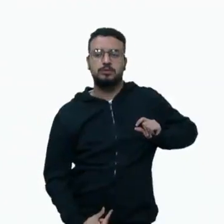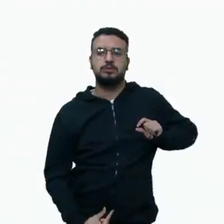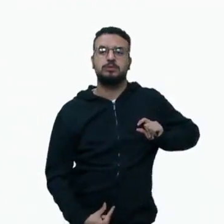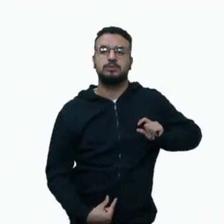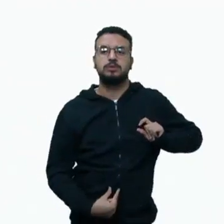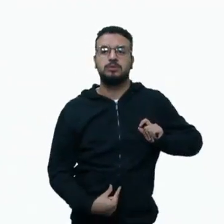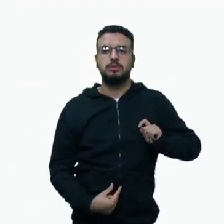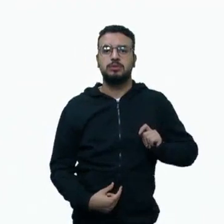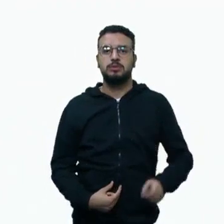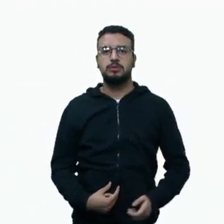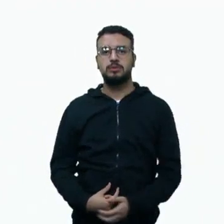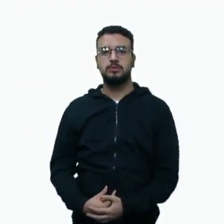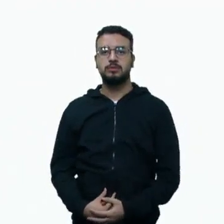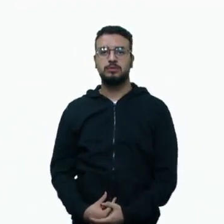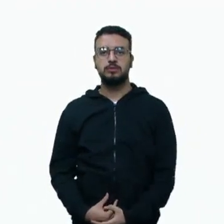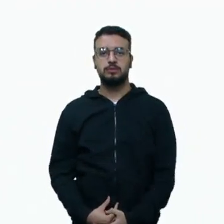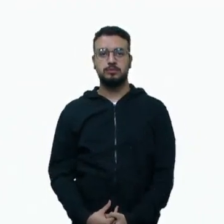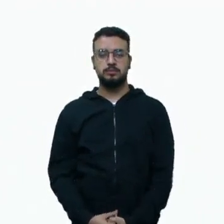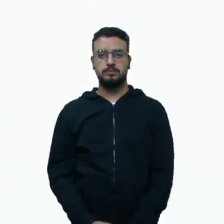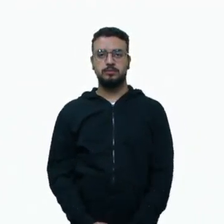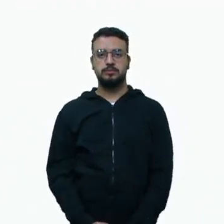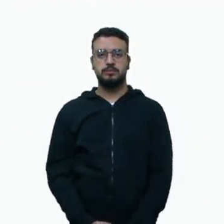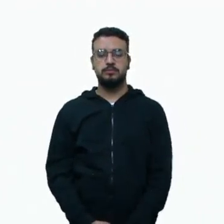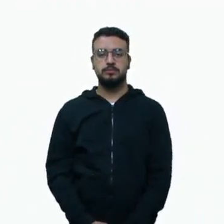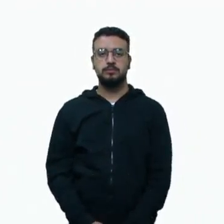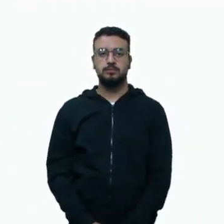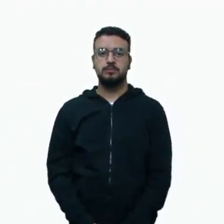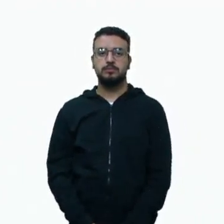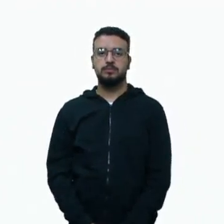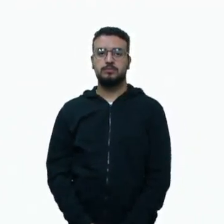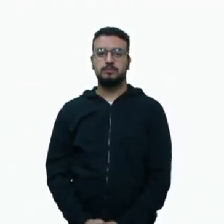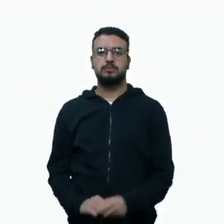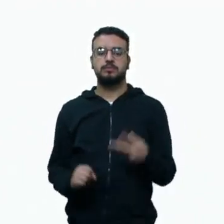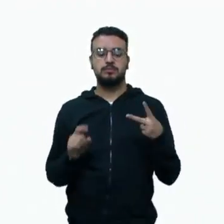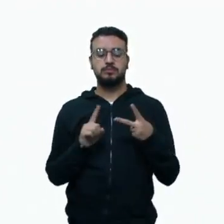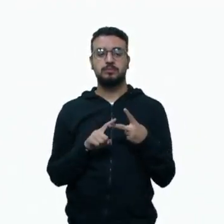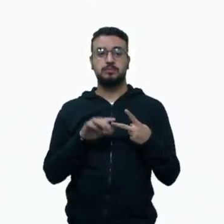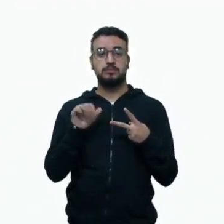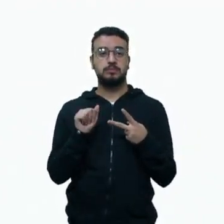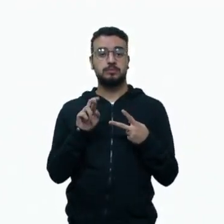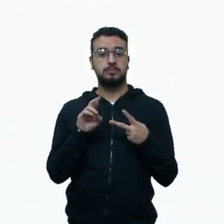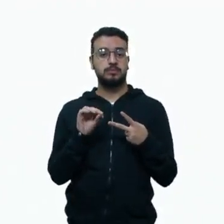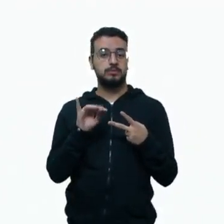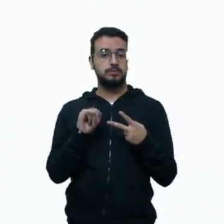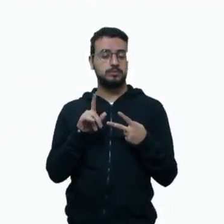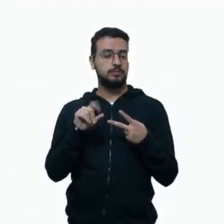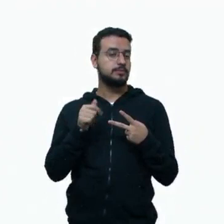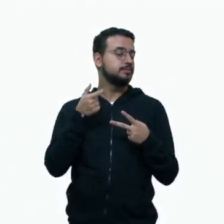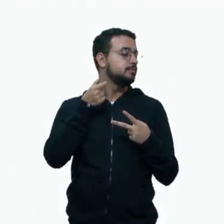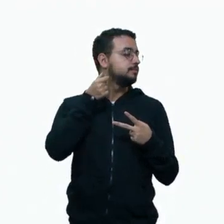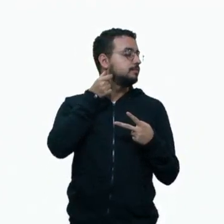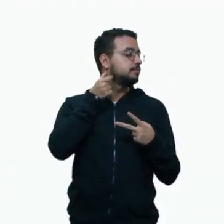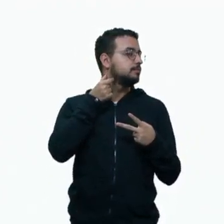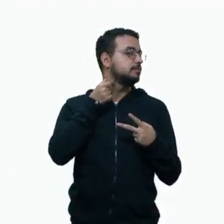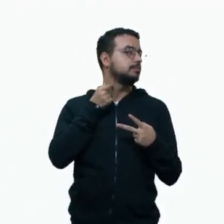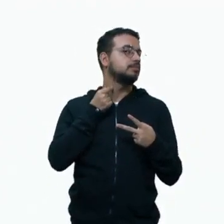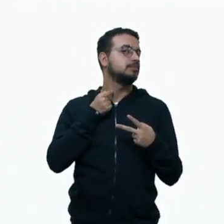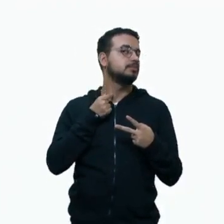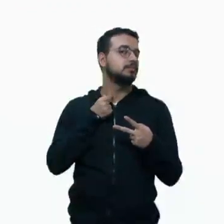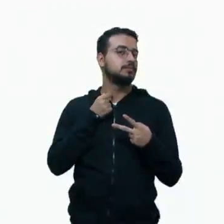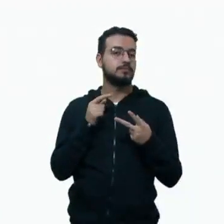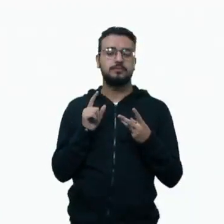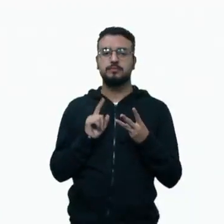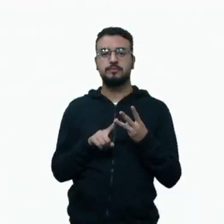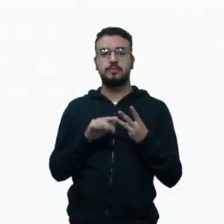arco e desce ao longo do tórax e do abdômen. Eu tenho a artéria carótida, a artéria femoral, eu tenho a